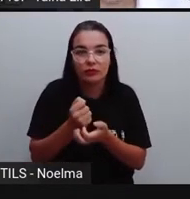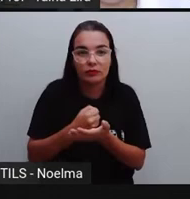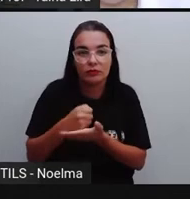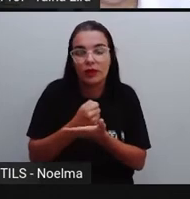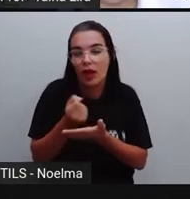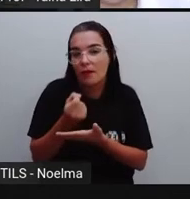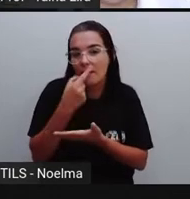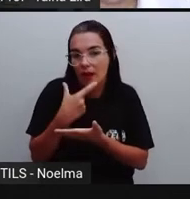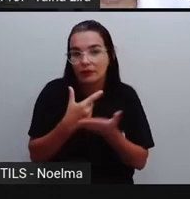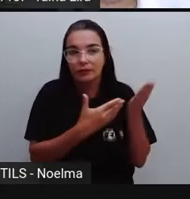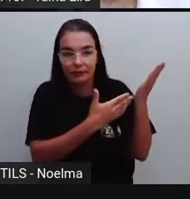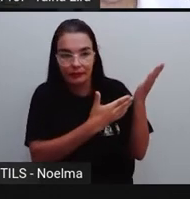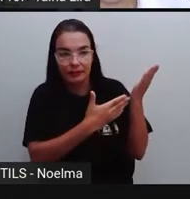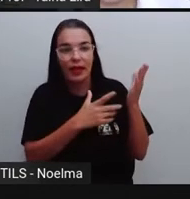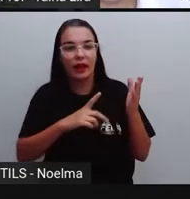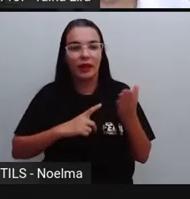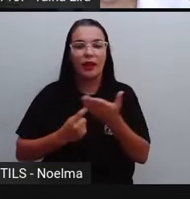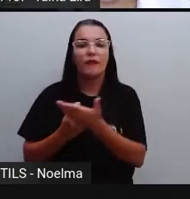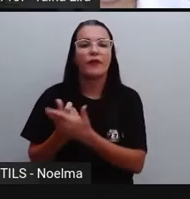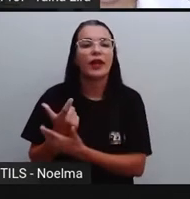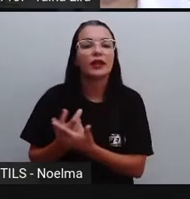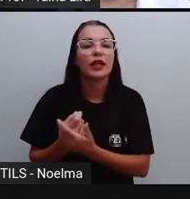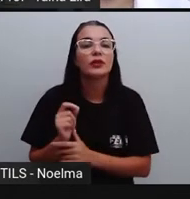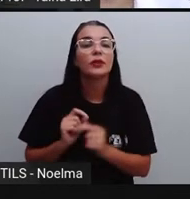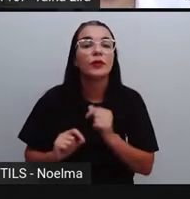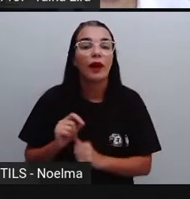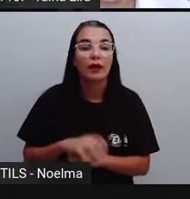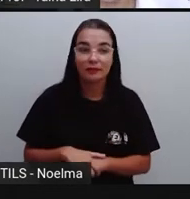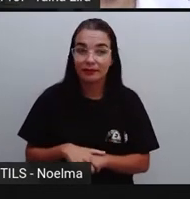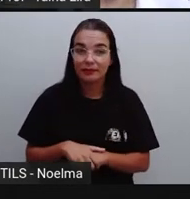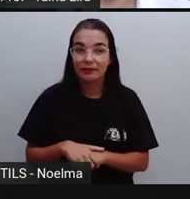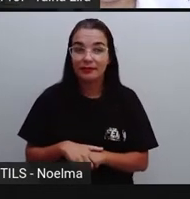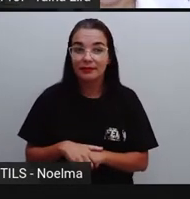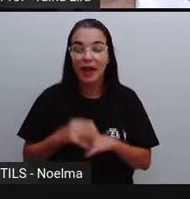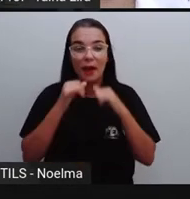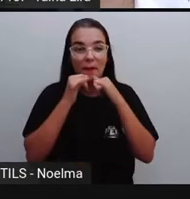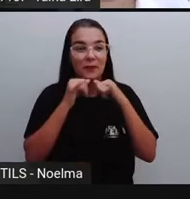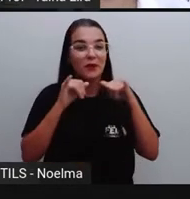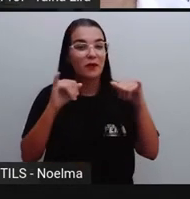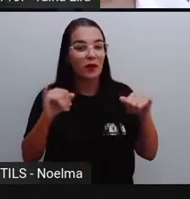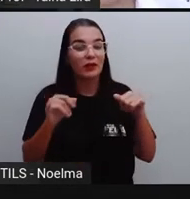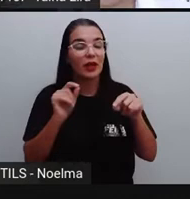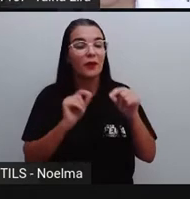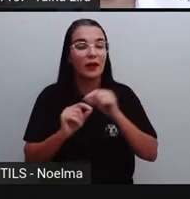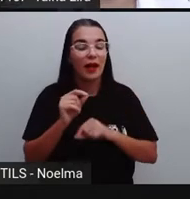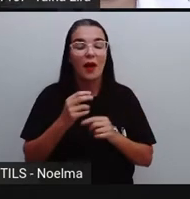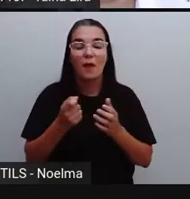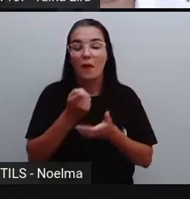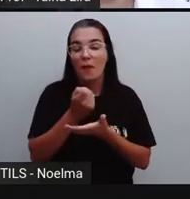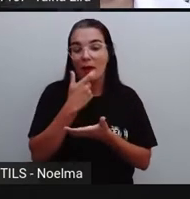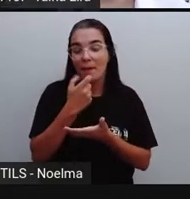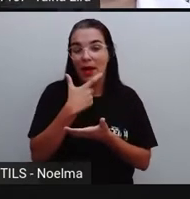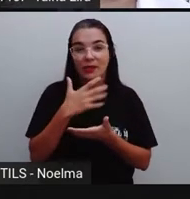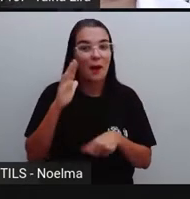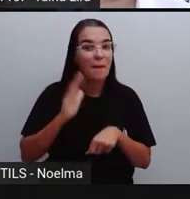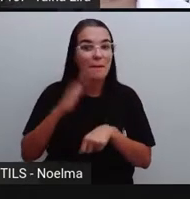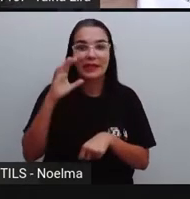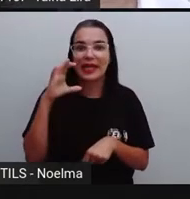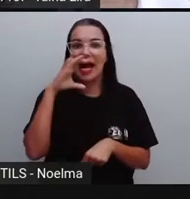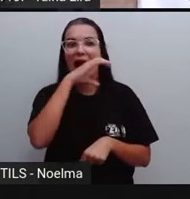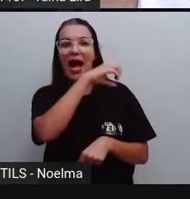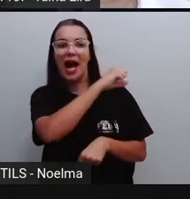aí, o cartaz mostrando, né, que o remédio, ele é mais rápido, ele combate a dor de cabeça